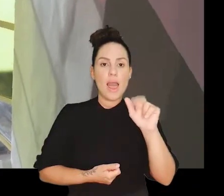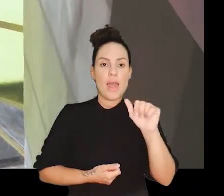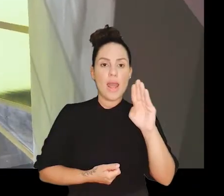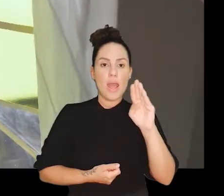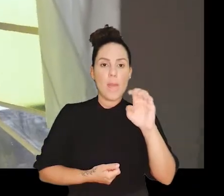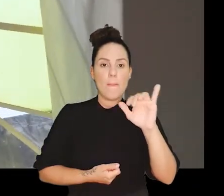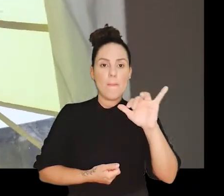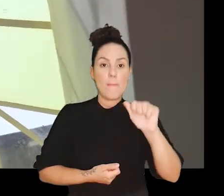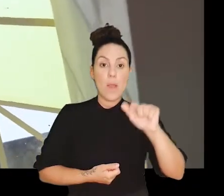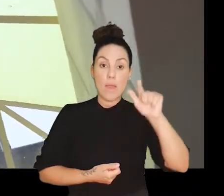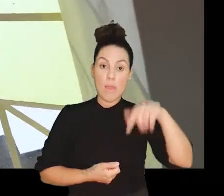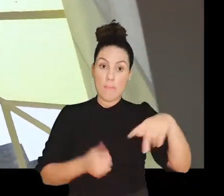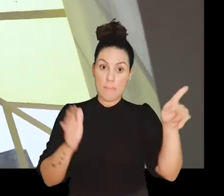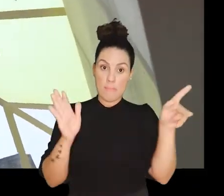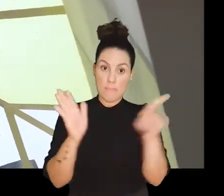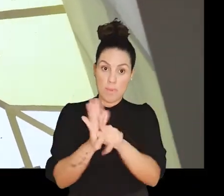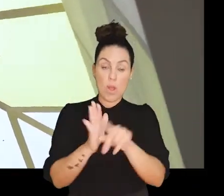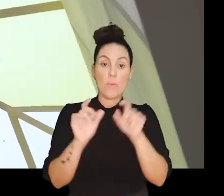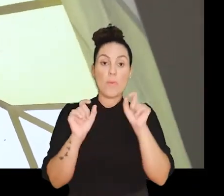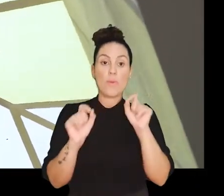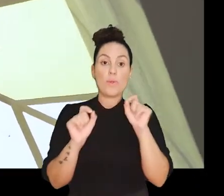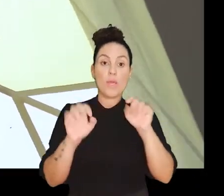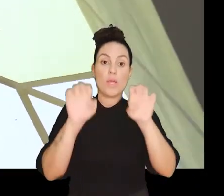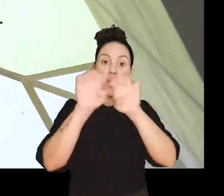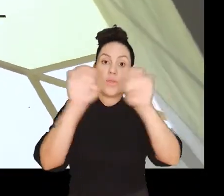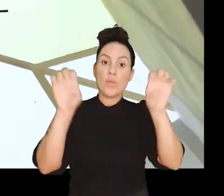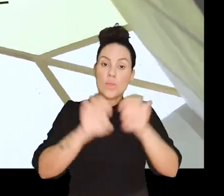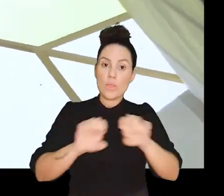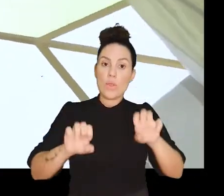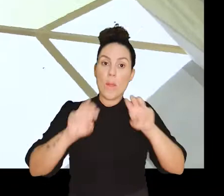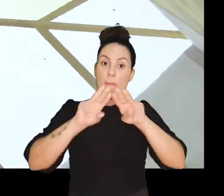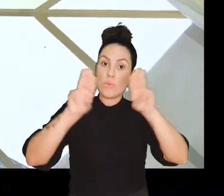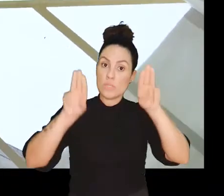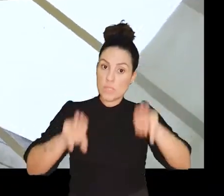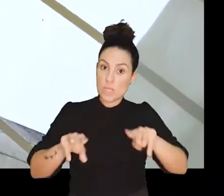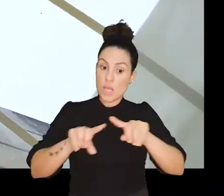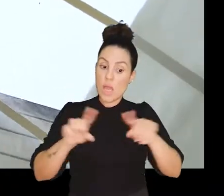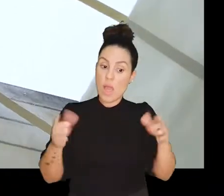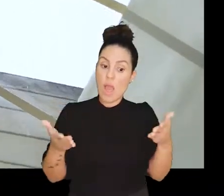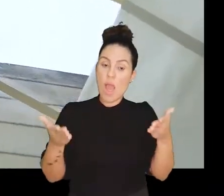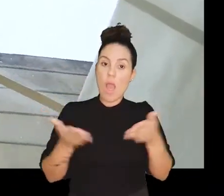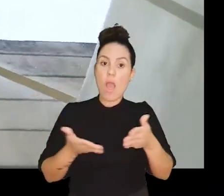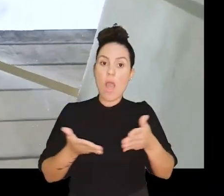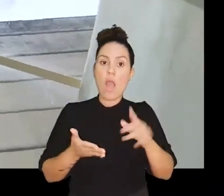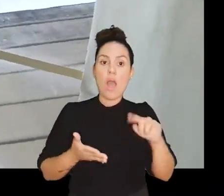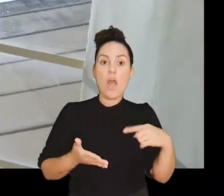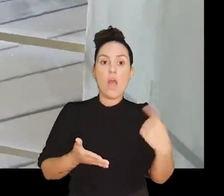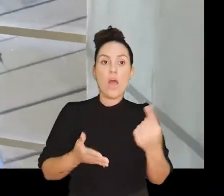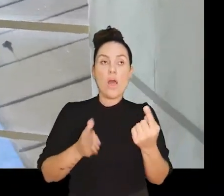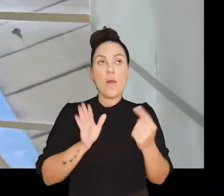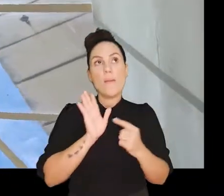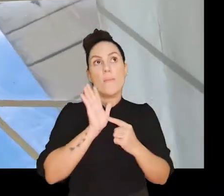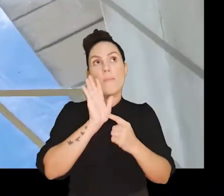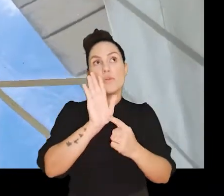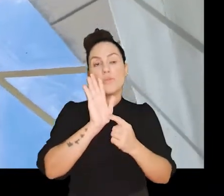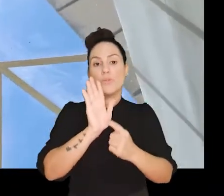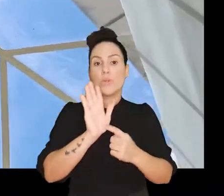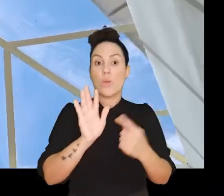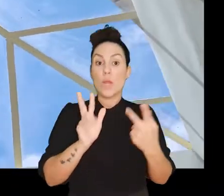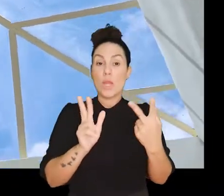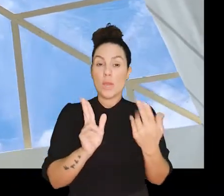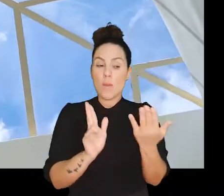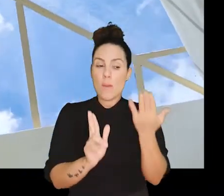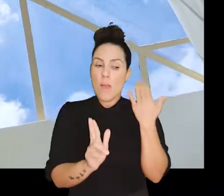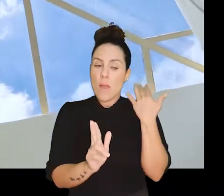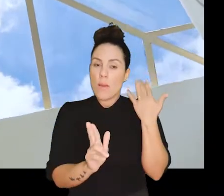arquitetura durante todos os 22 anos de história do MAIS, mas só agora foi revelada como no seu projeto